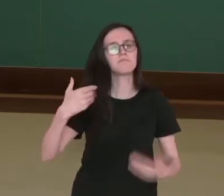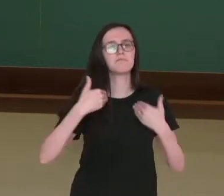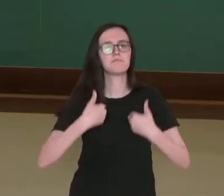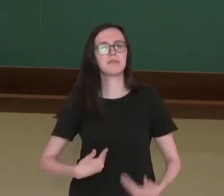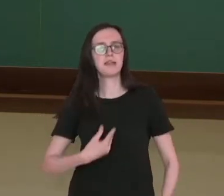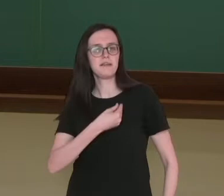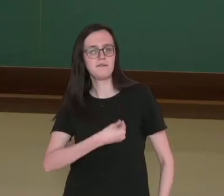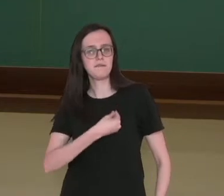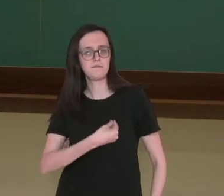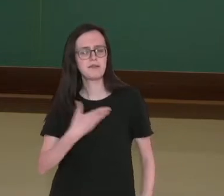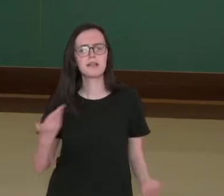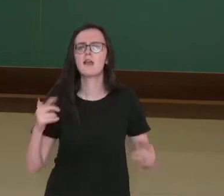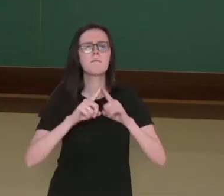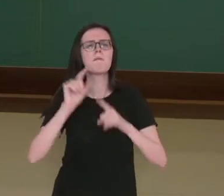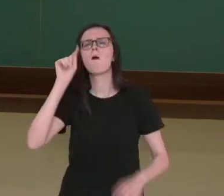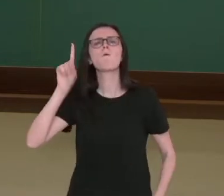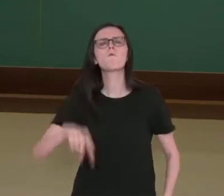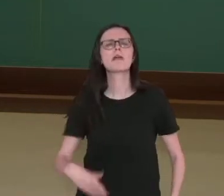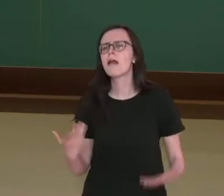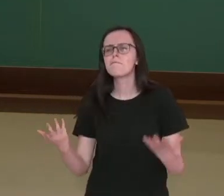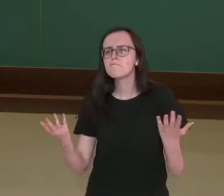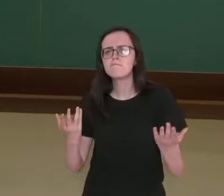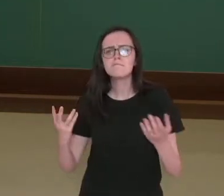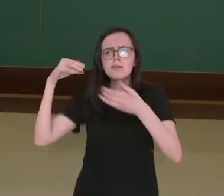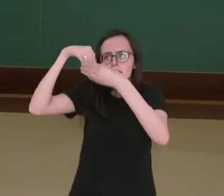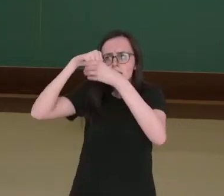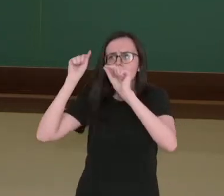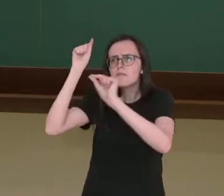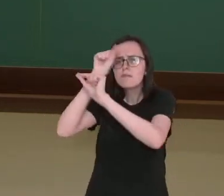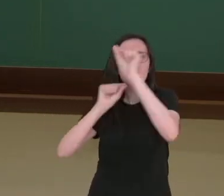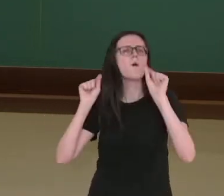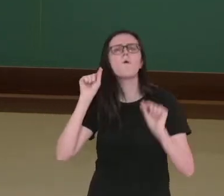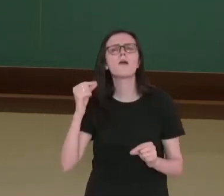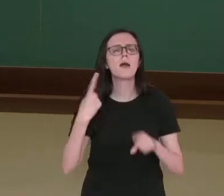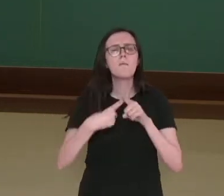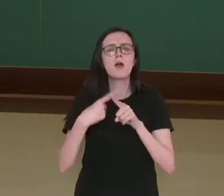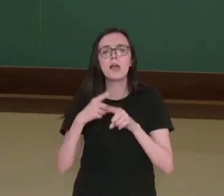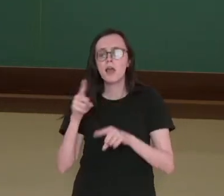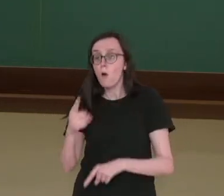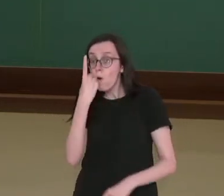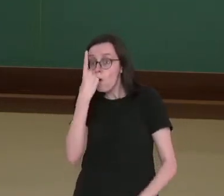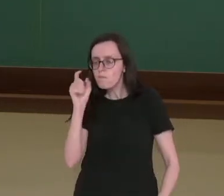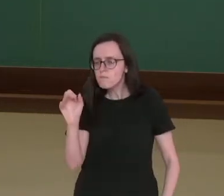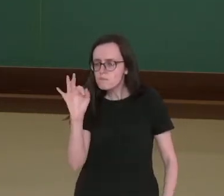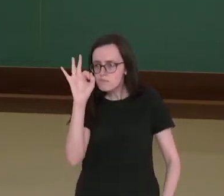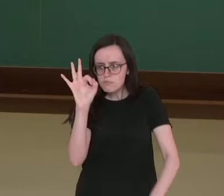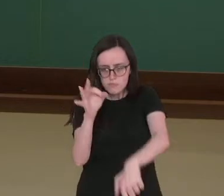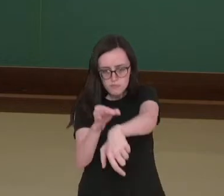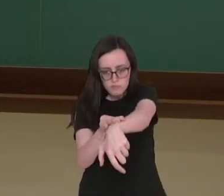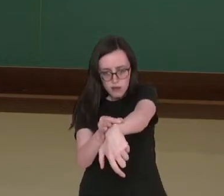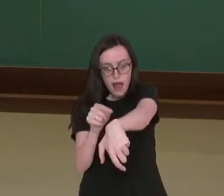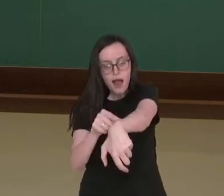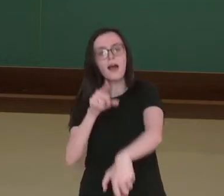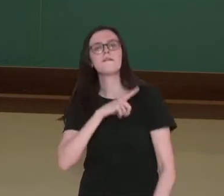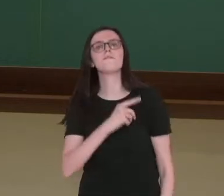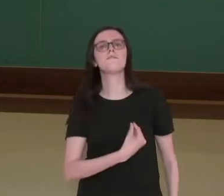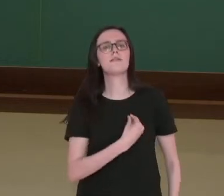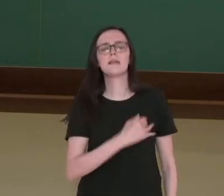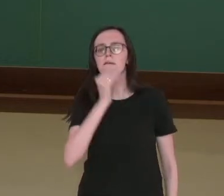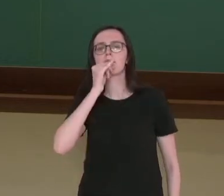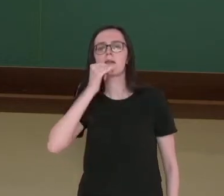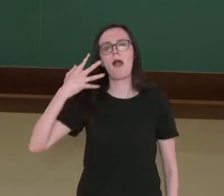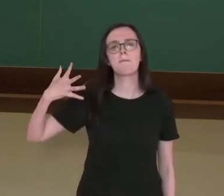vivo. Mas então, o que é célula? Quais são as unidades? Por que ela sozinha consegue fazer uma vida? Né? Por exemplo, uma